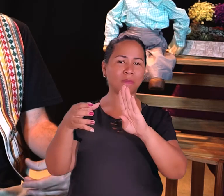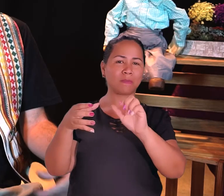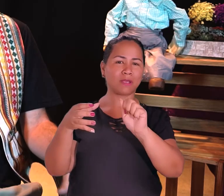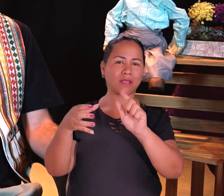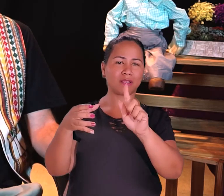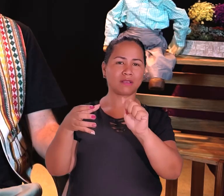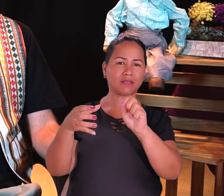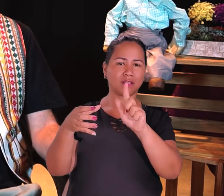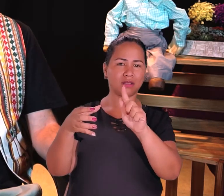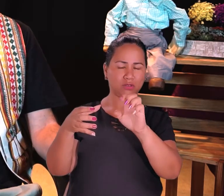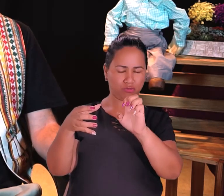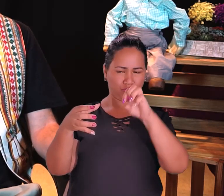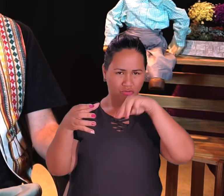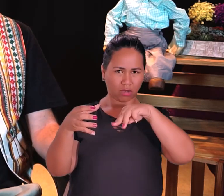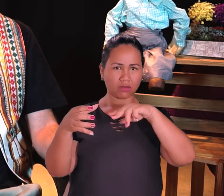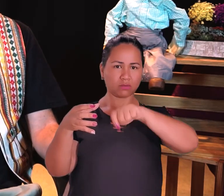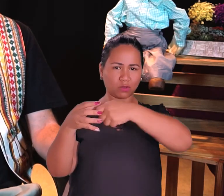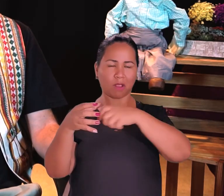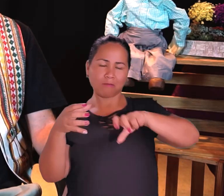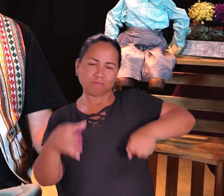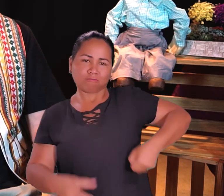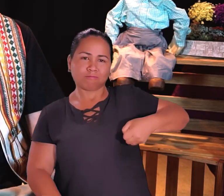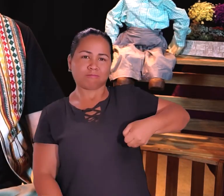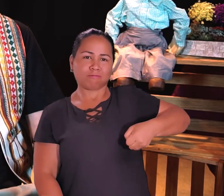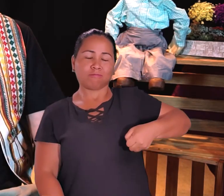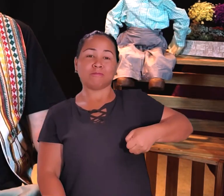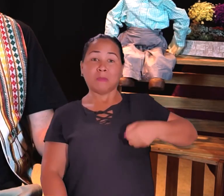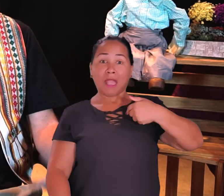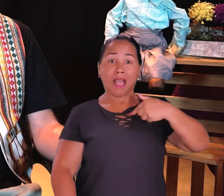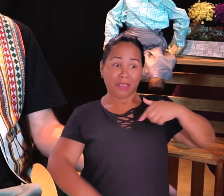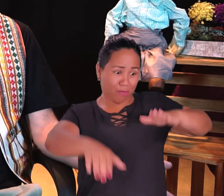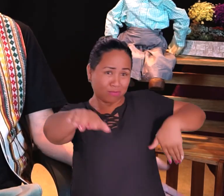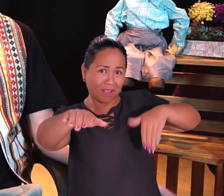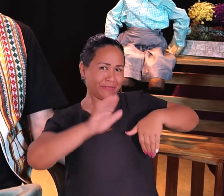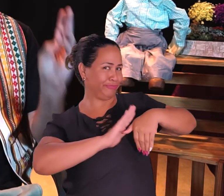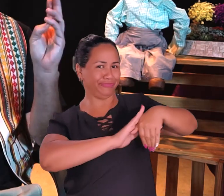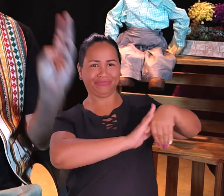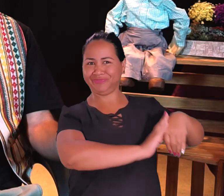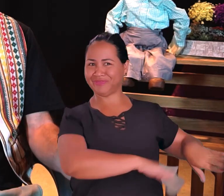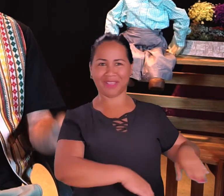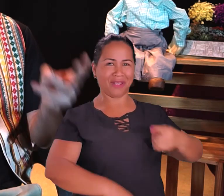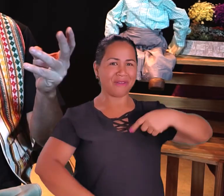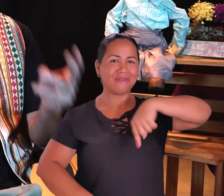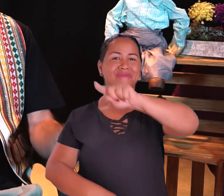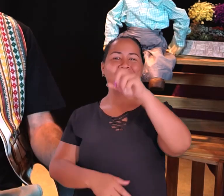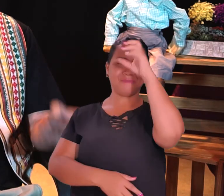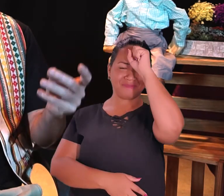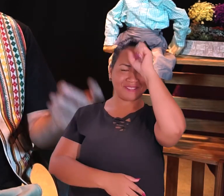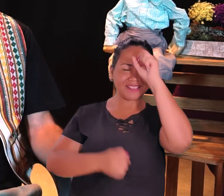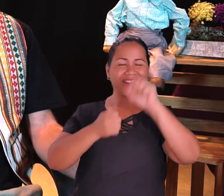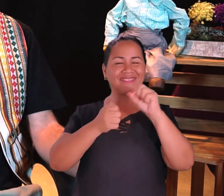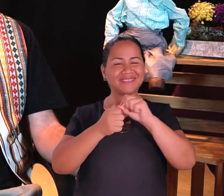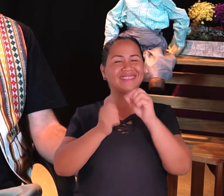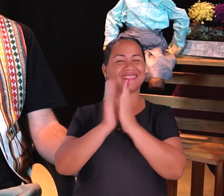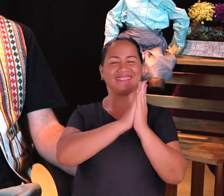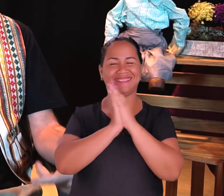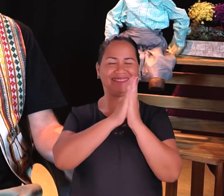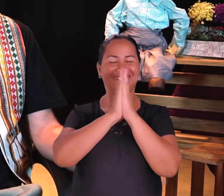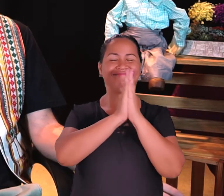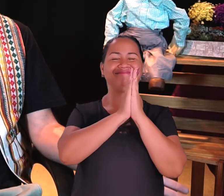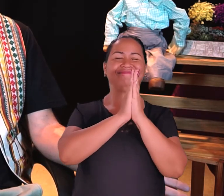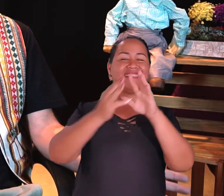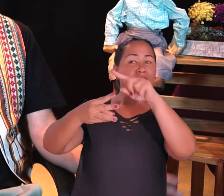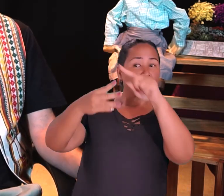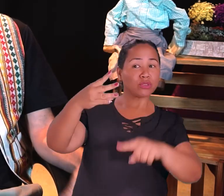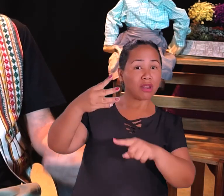fui aprender a fazer teatro de bonecos. Então fui lá, fui muito bem recebido. Narciso, Adriana e Ayrton. E